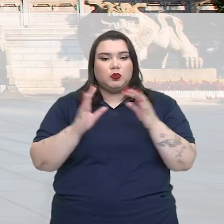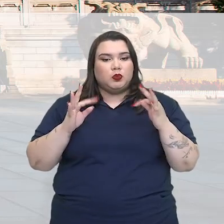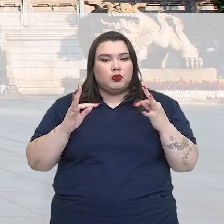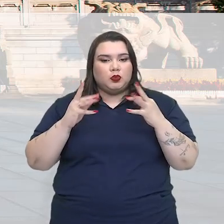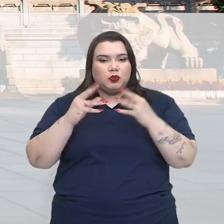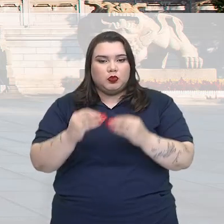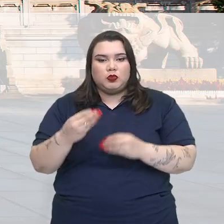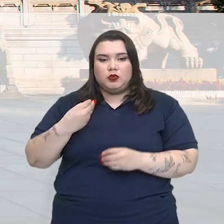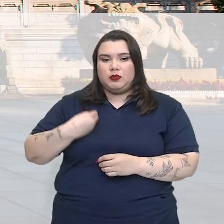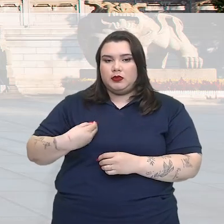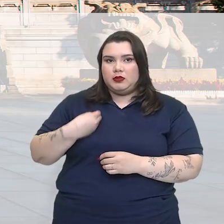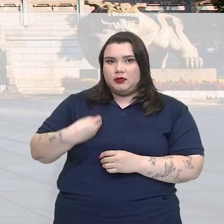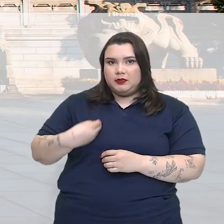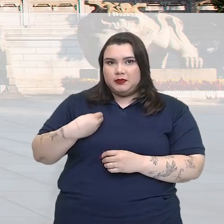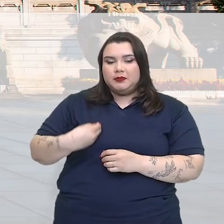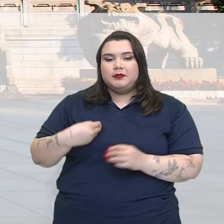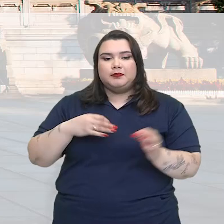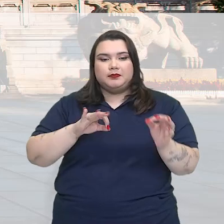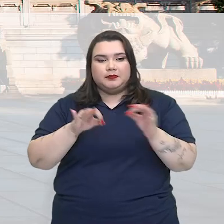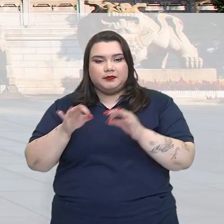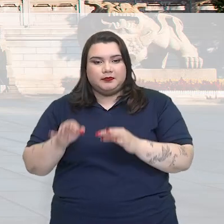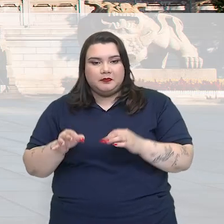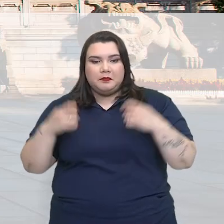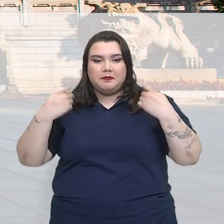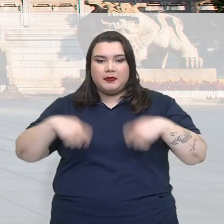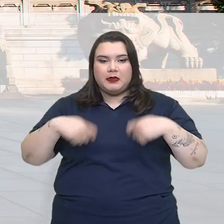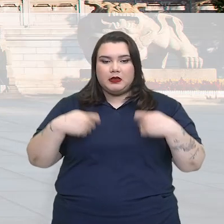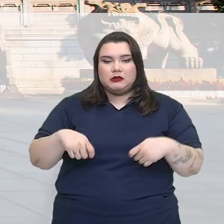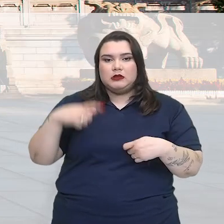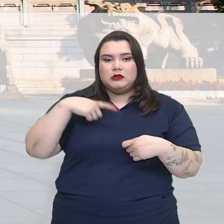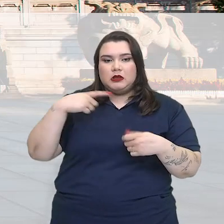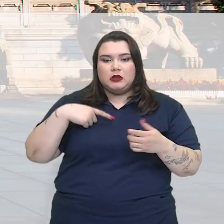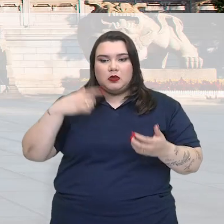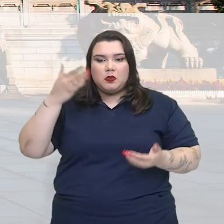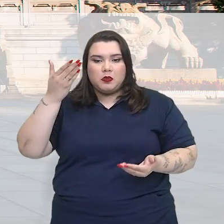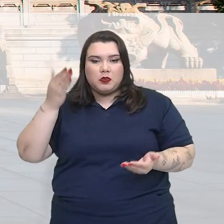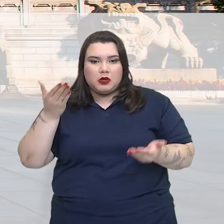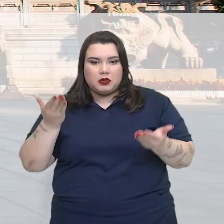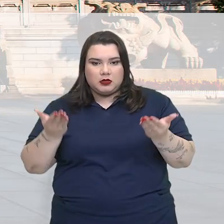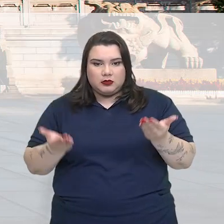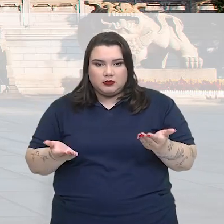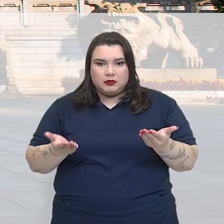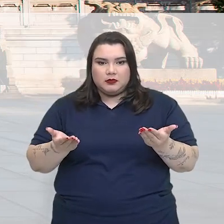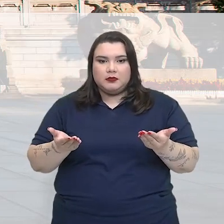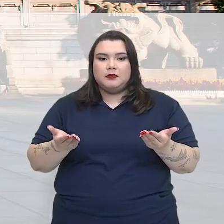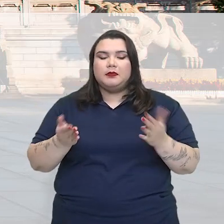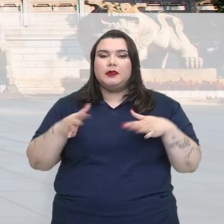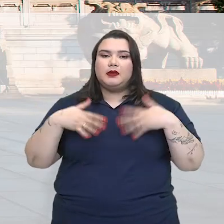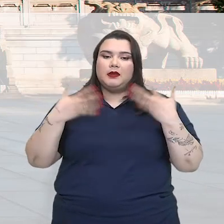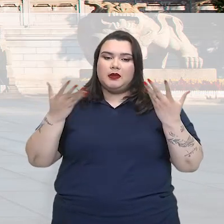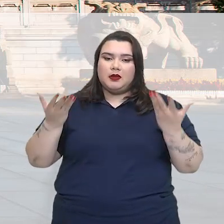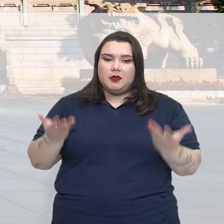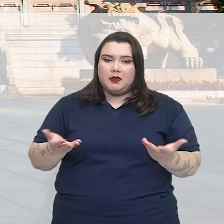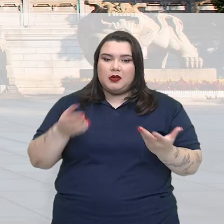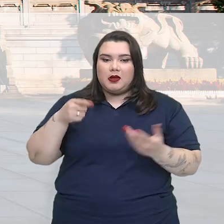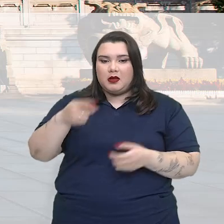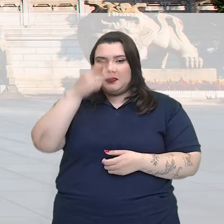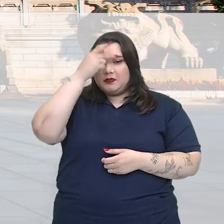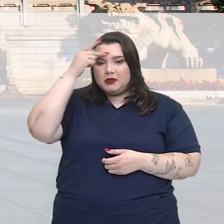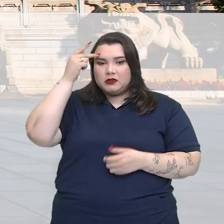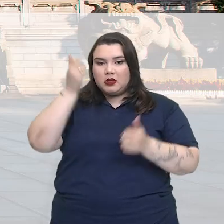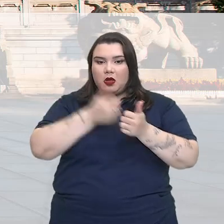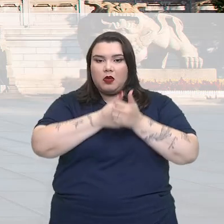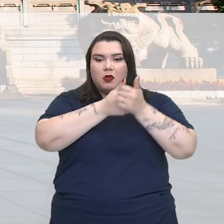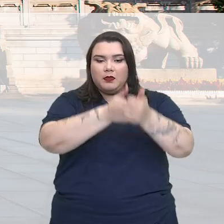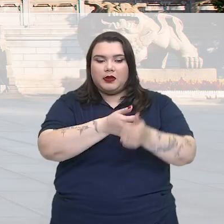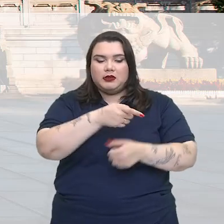que existe. Tudo o que existe precisa ter um equilíbrio. Né? Para isso, o adepto do